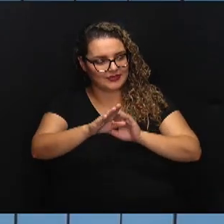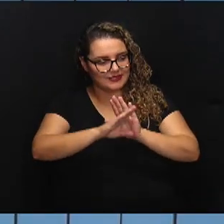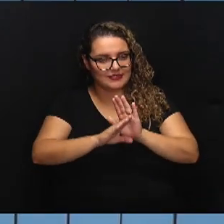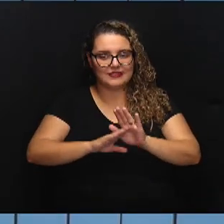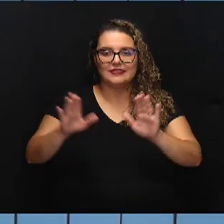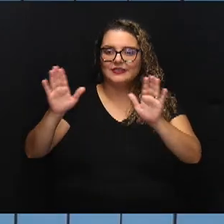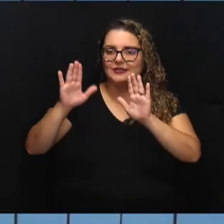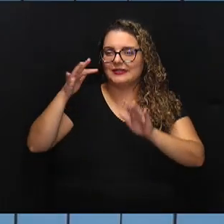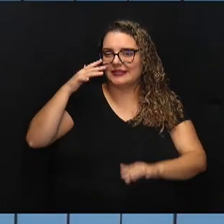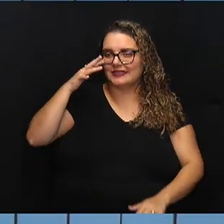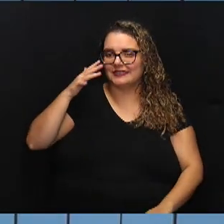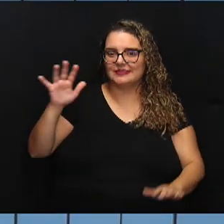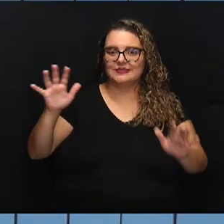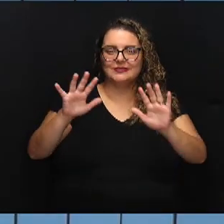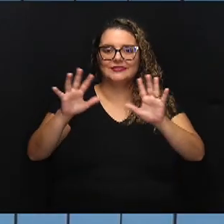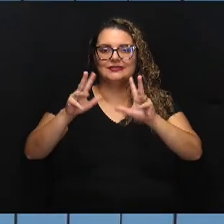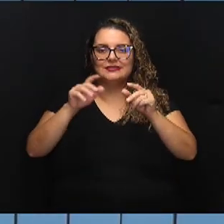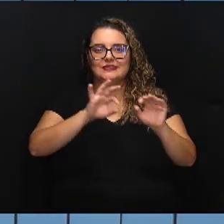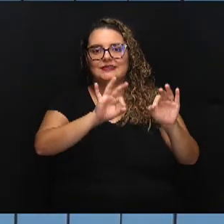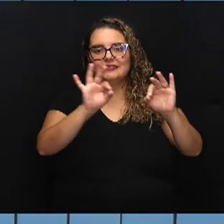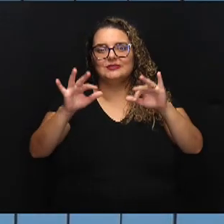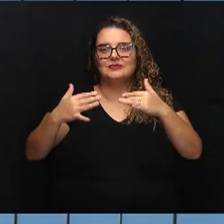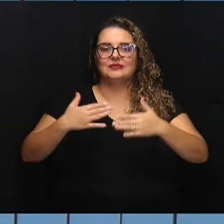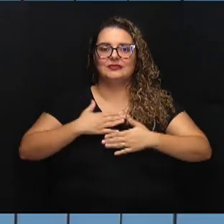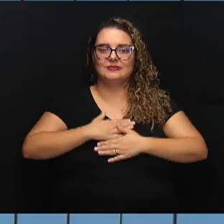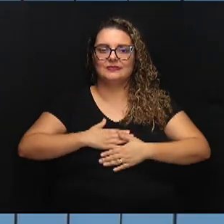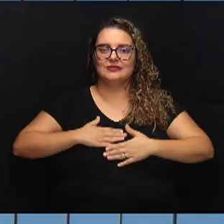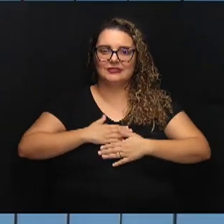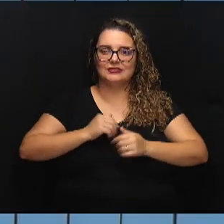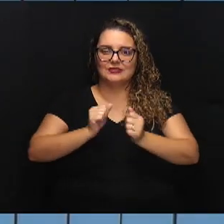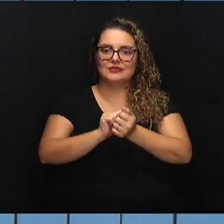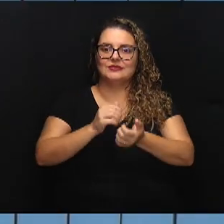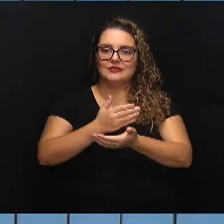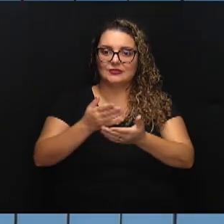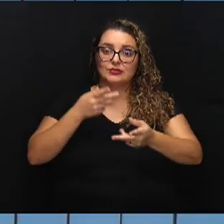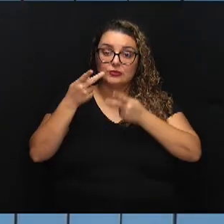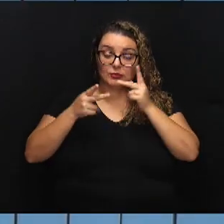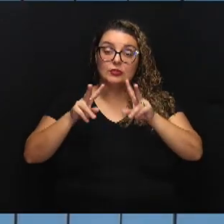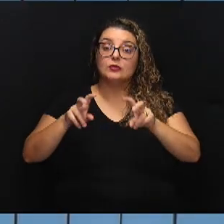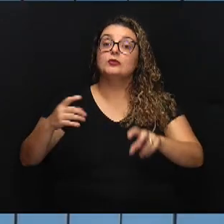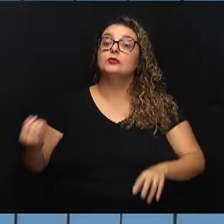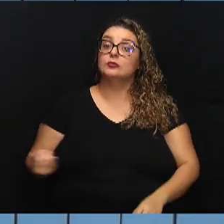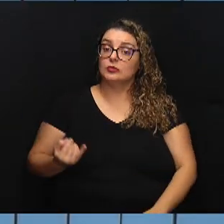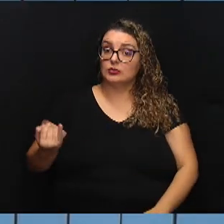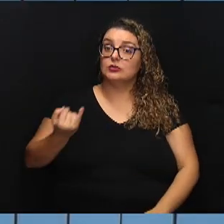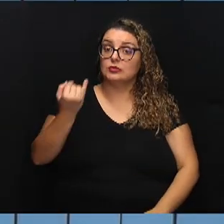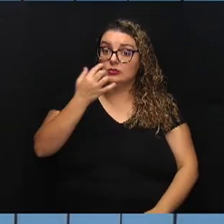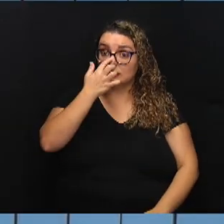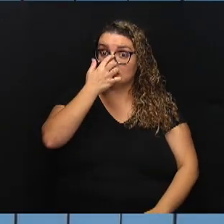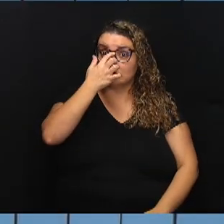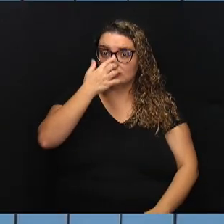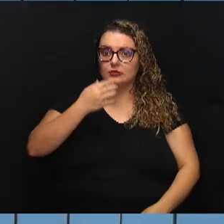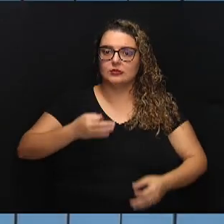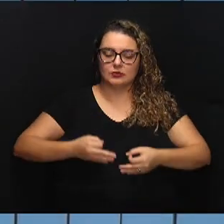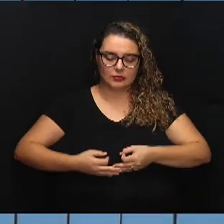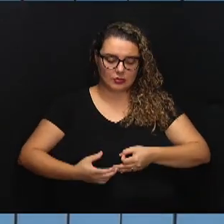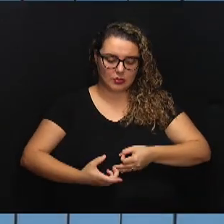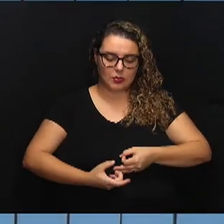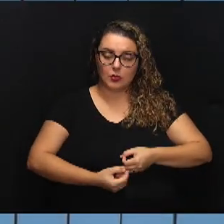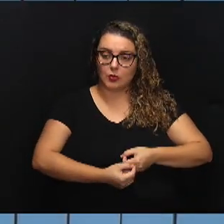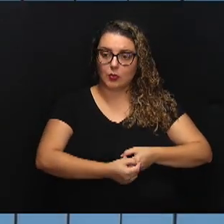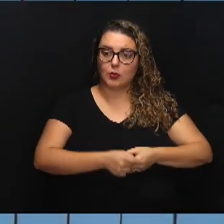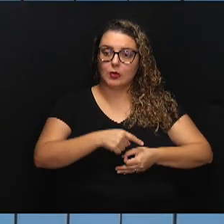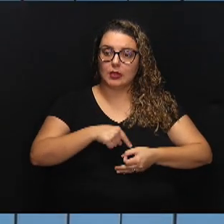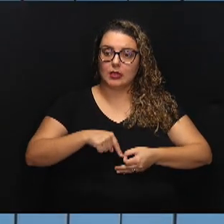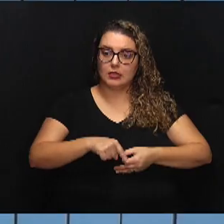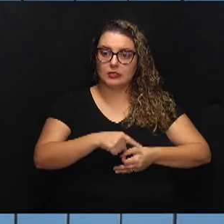Ana Paula. Olá a todos os ouvintes. É um prazer estar aqui com vocês falando sobre esse tema super importante, câncer de ovário, um dos